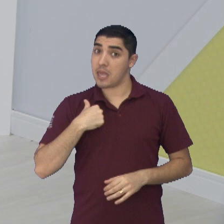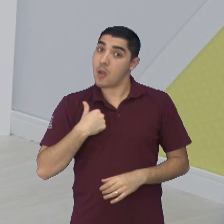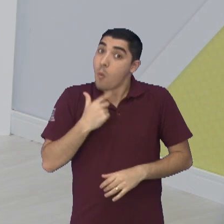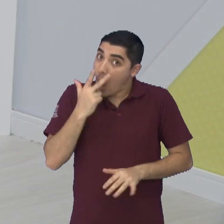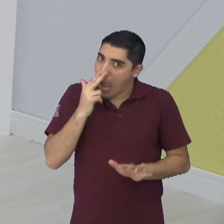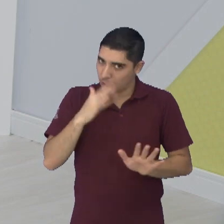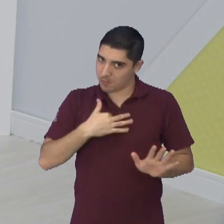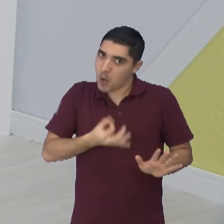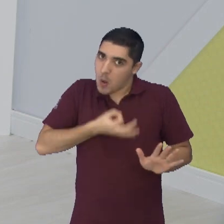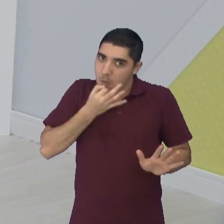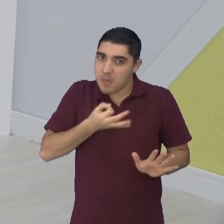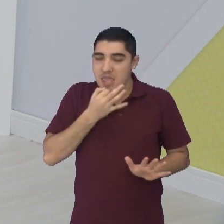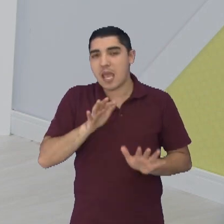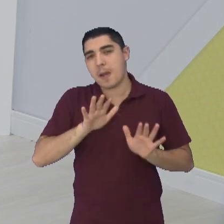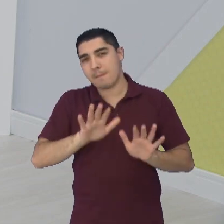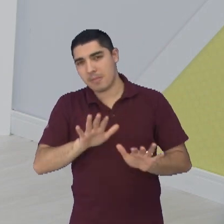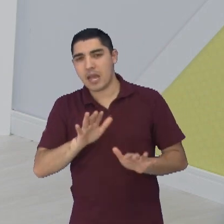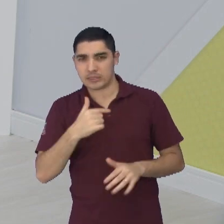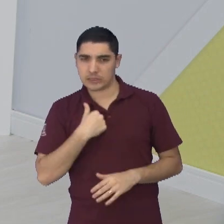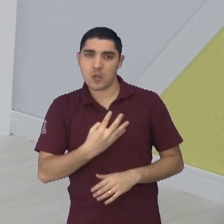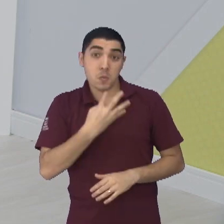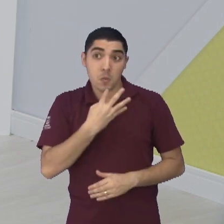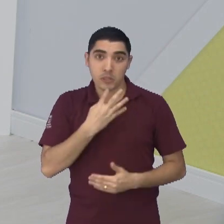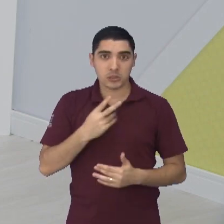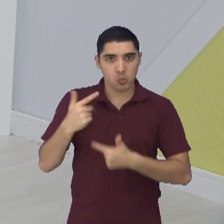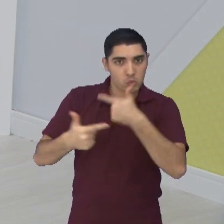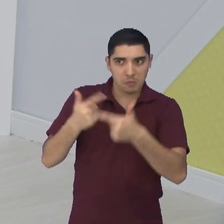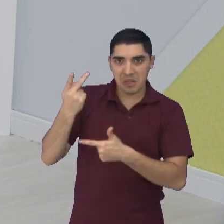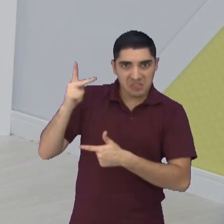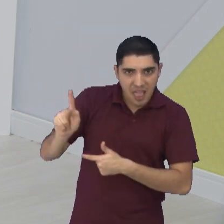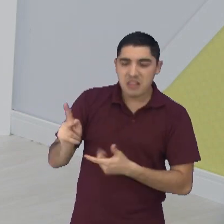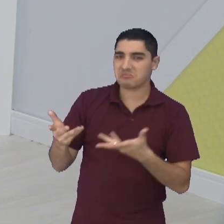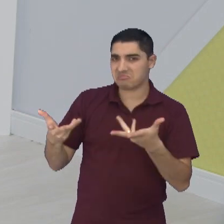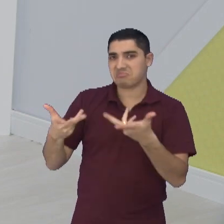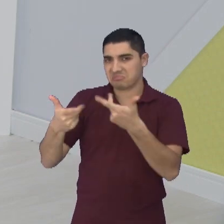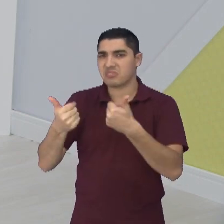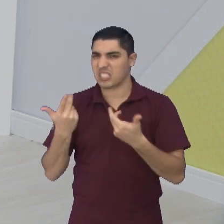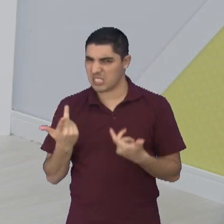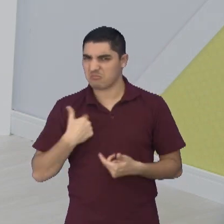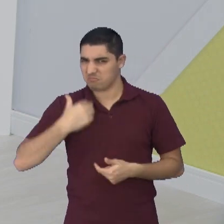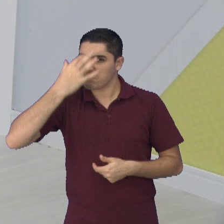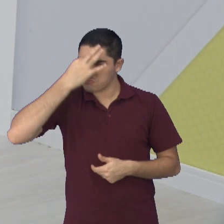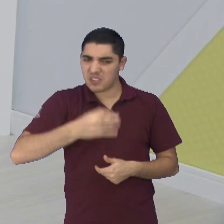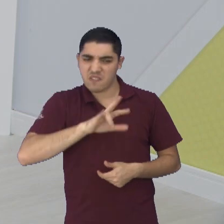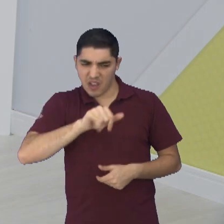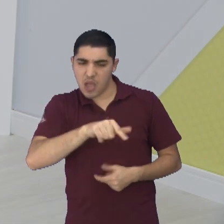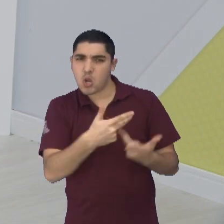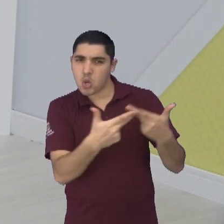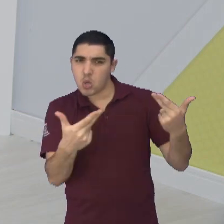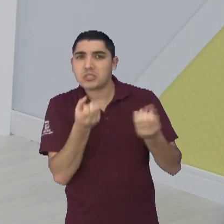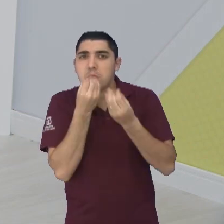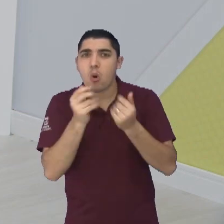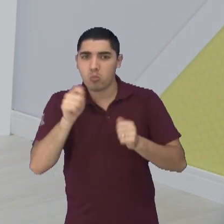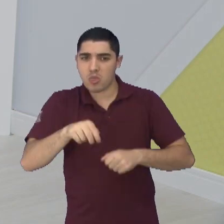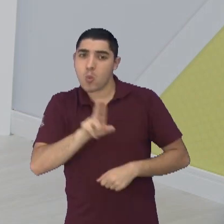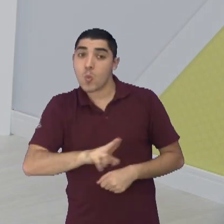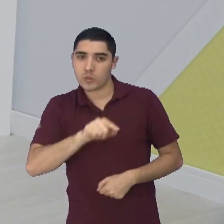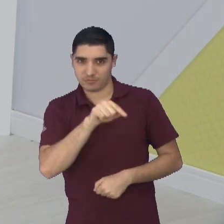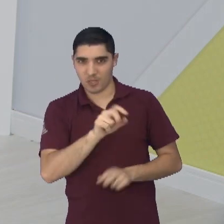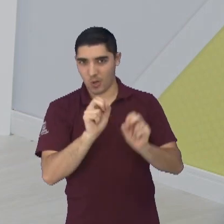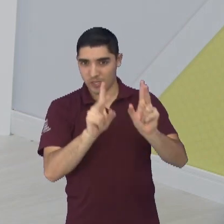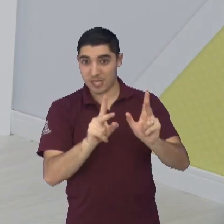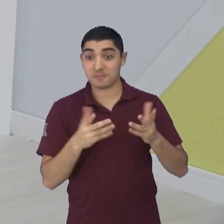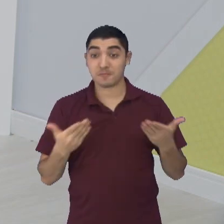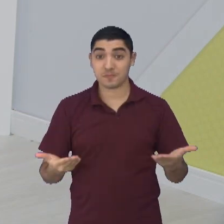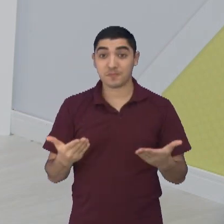mas conhecendo o trabalho que eles fazem por aí, não tenho dúvida que vem coisa boa para o estádio Martins Pereira, tá certo? Bruno,